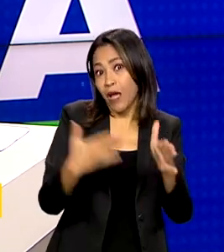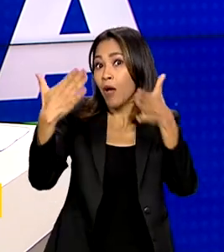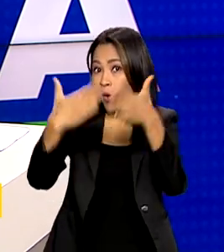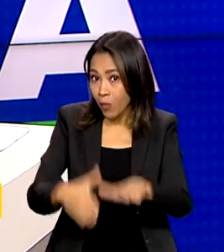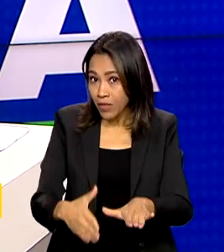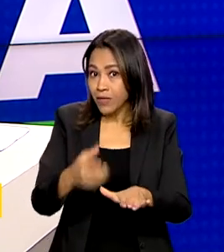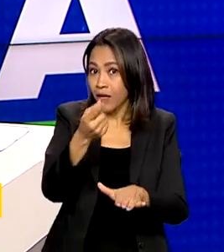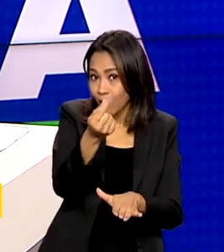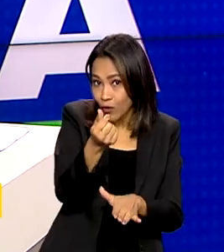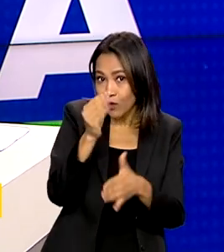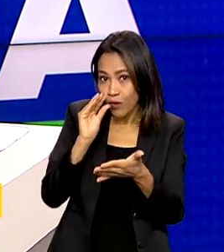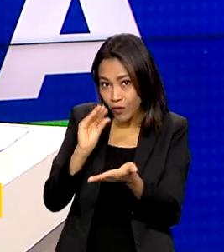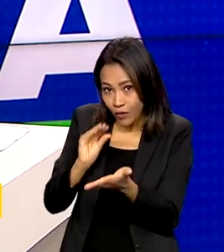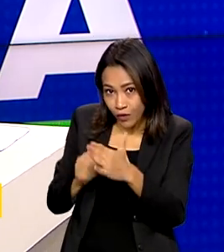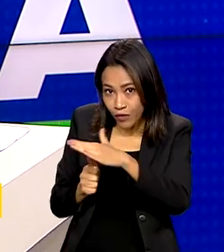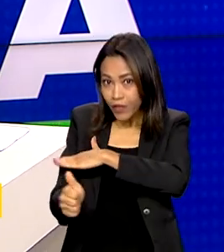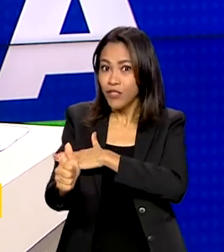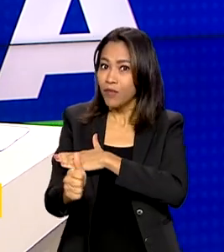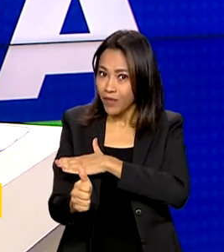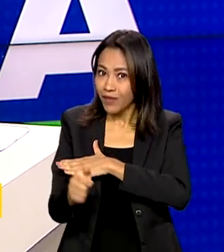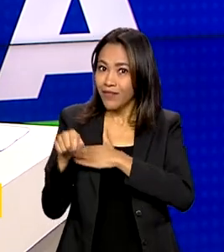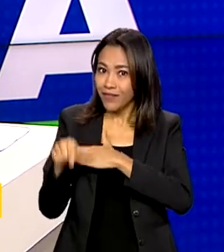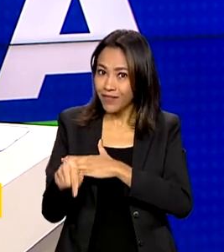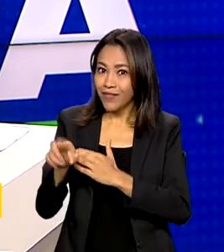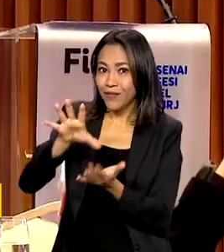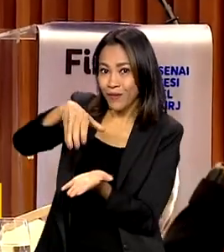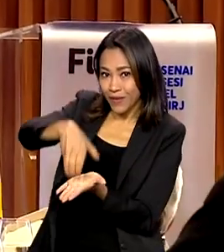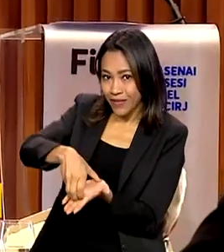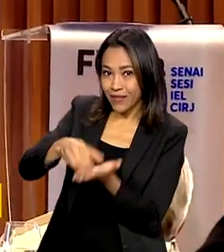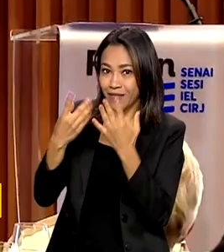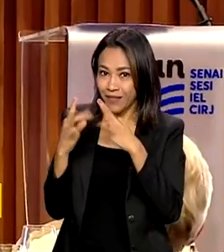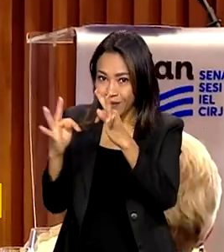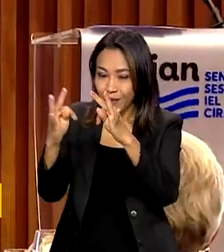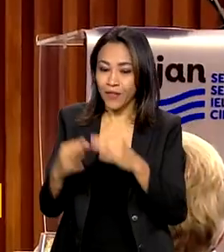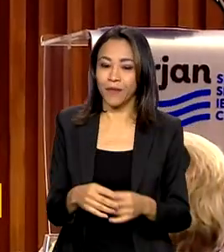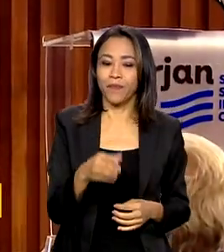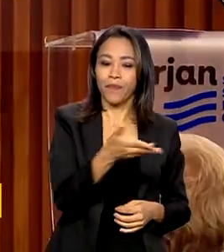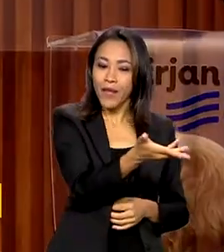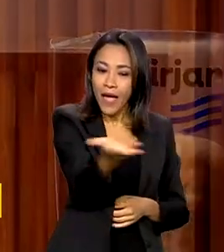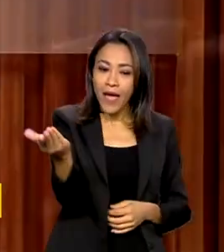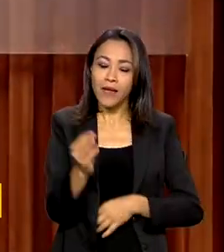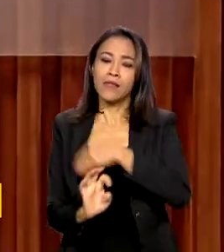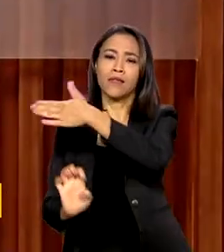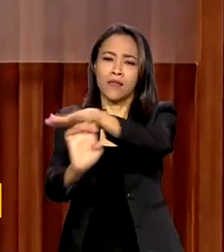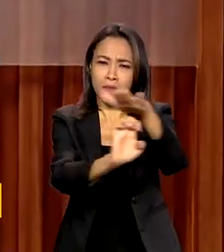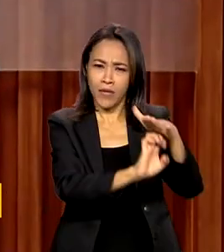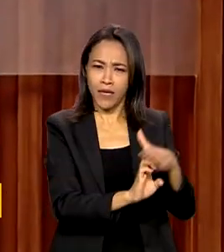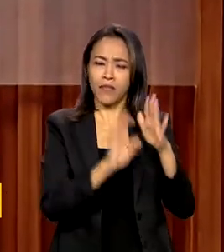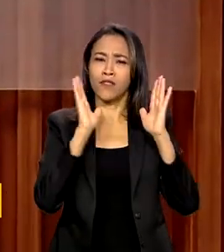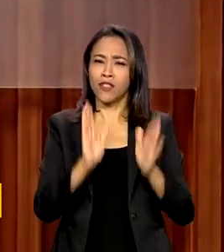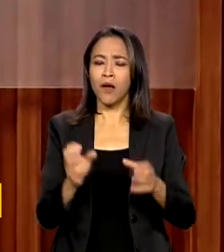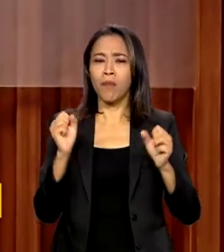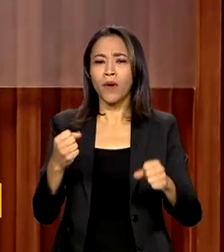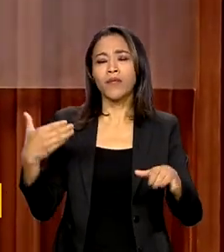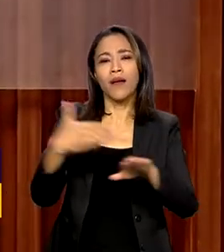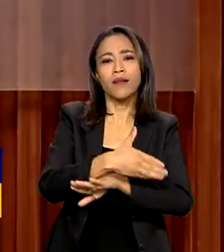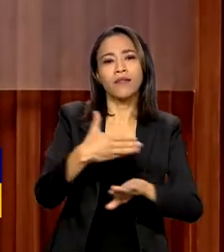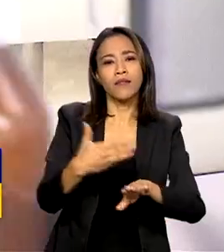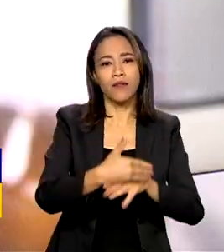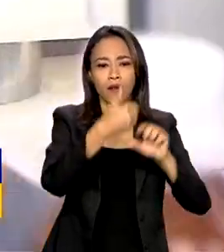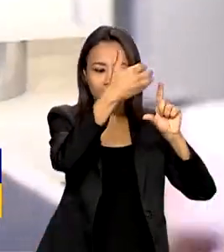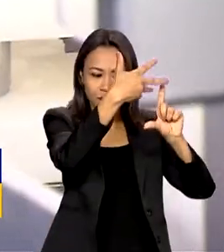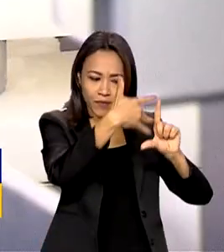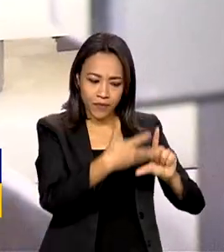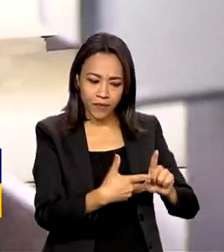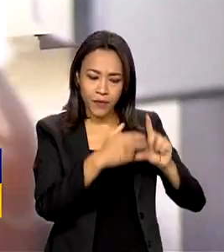benefício, algumas informações devem ser atualizadas. As empresas já podem acessar o formulário para comprovar os investimentos